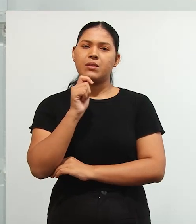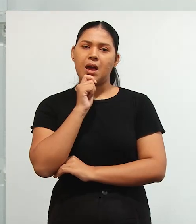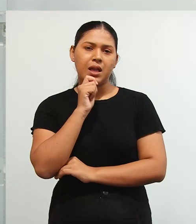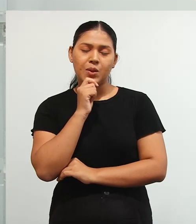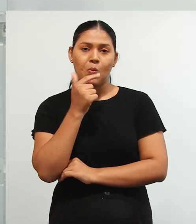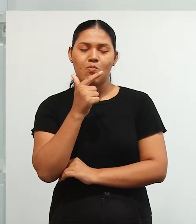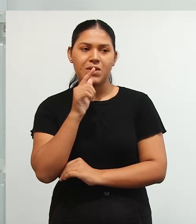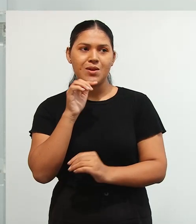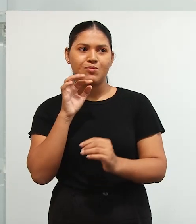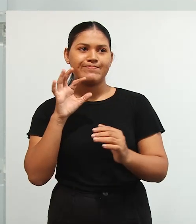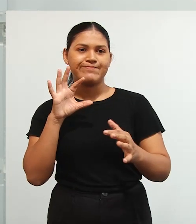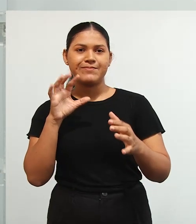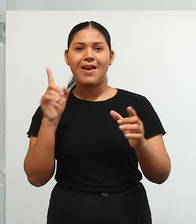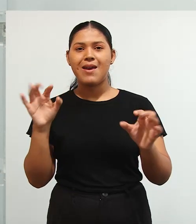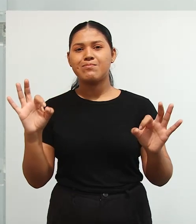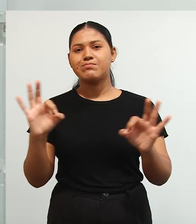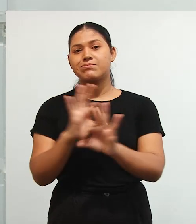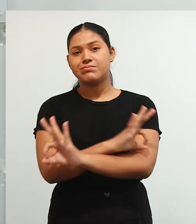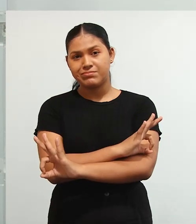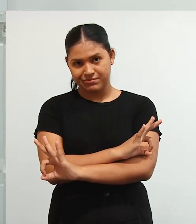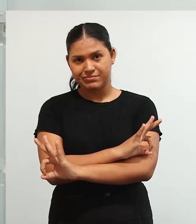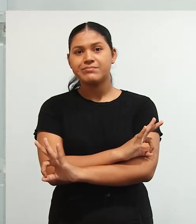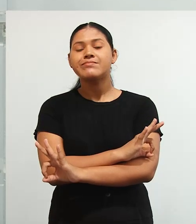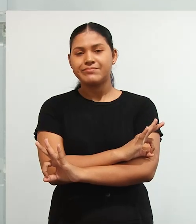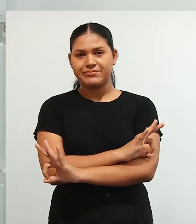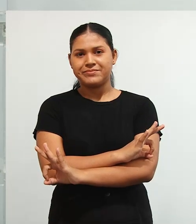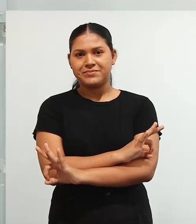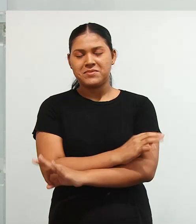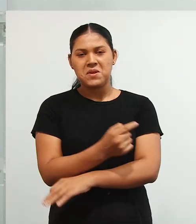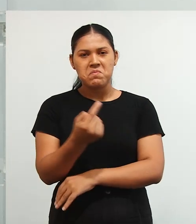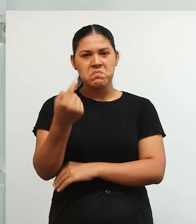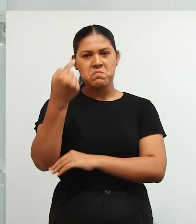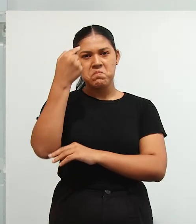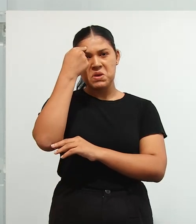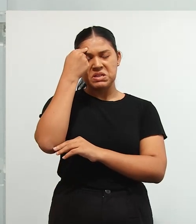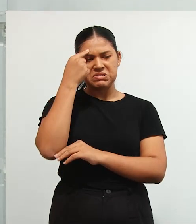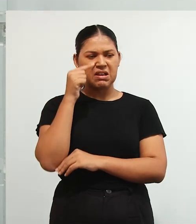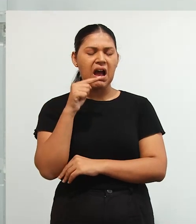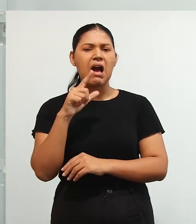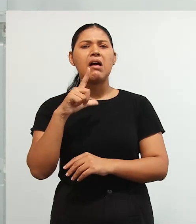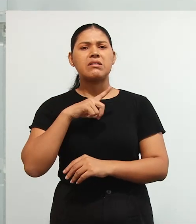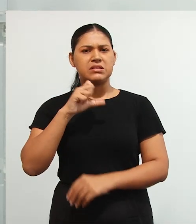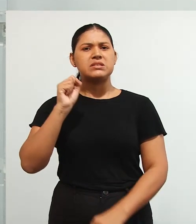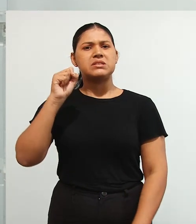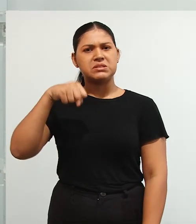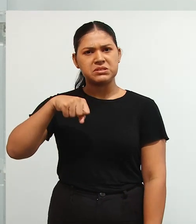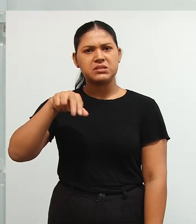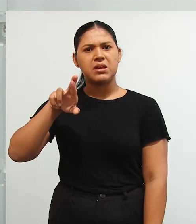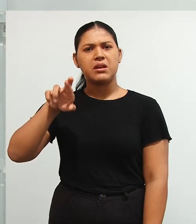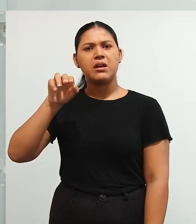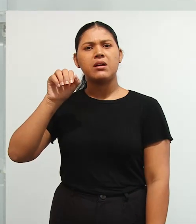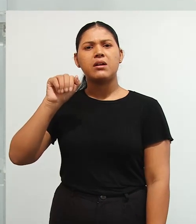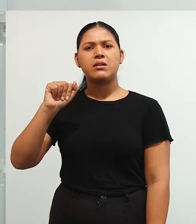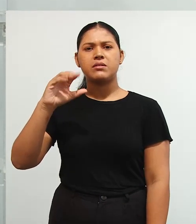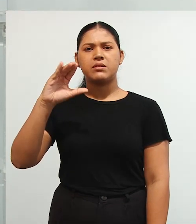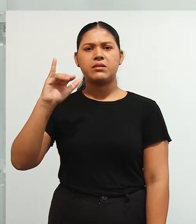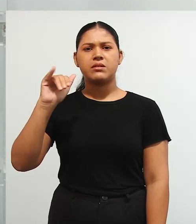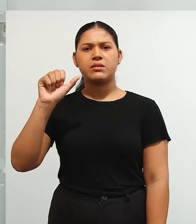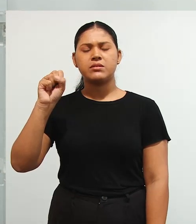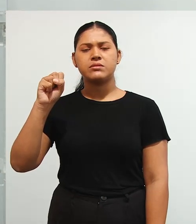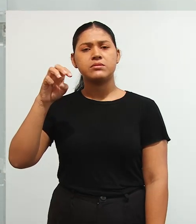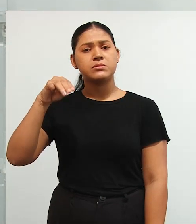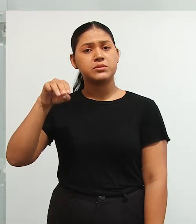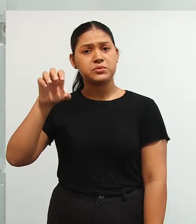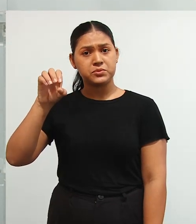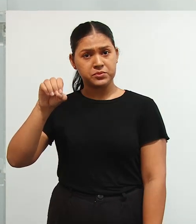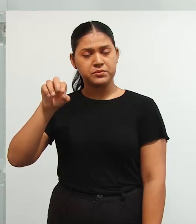menor sentido, né? Enveredar por esse caminho significa botar uma máscara e não querer